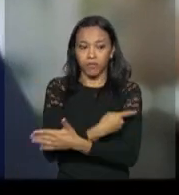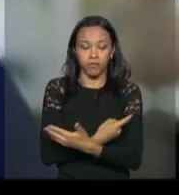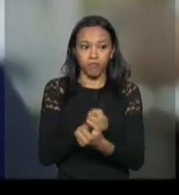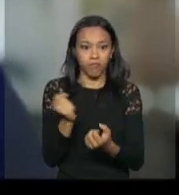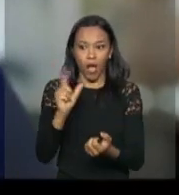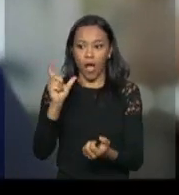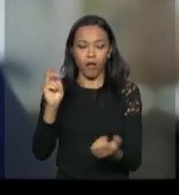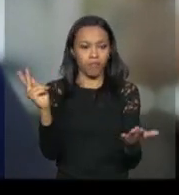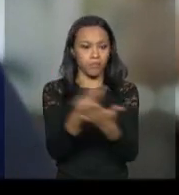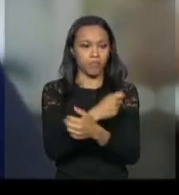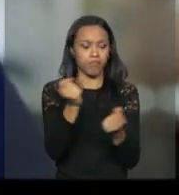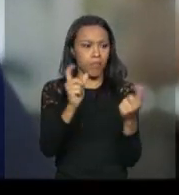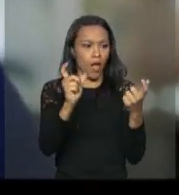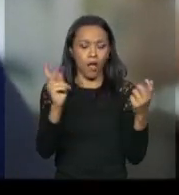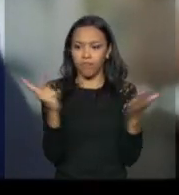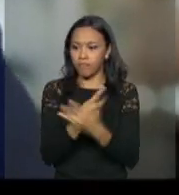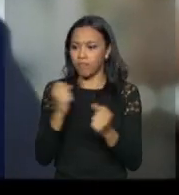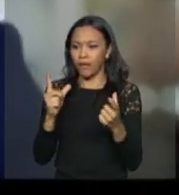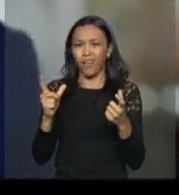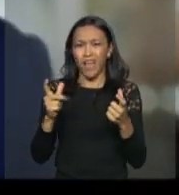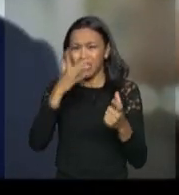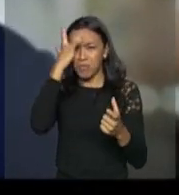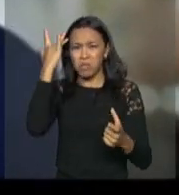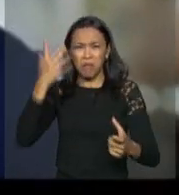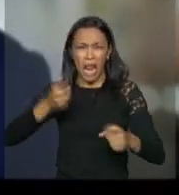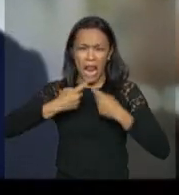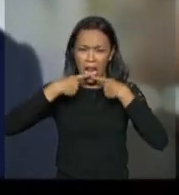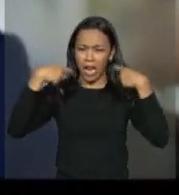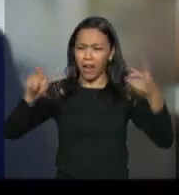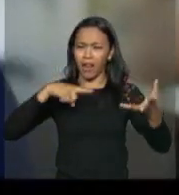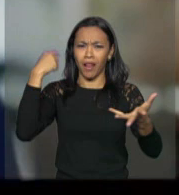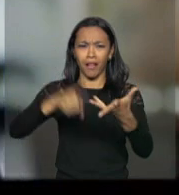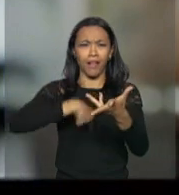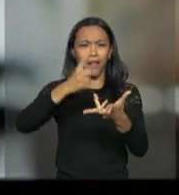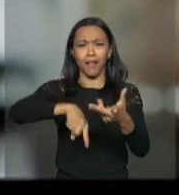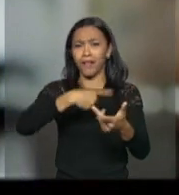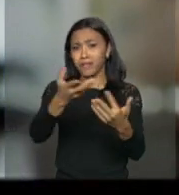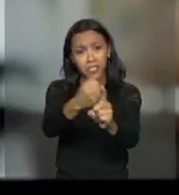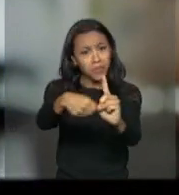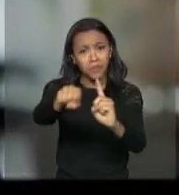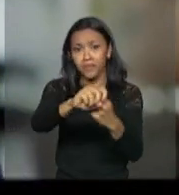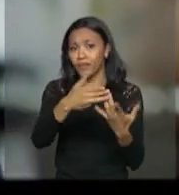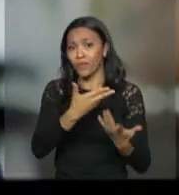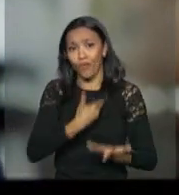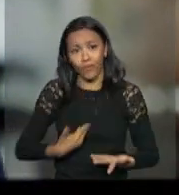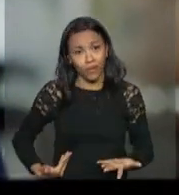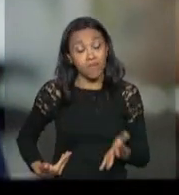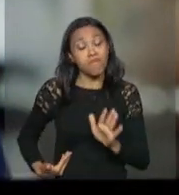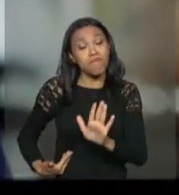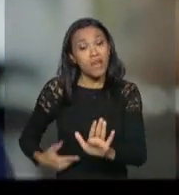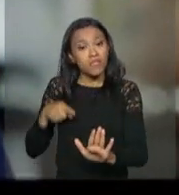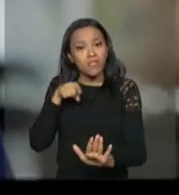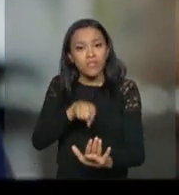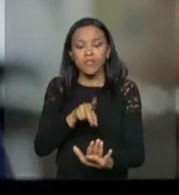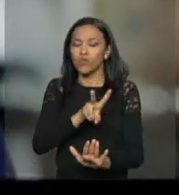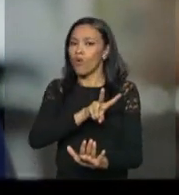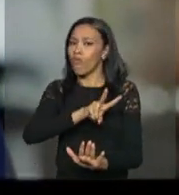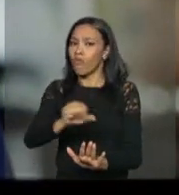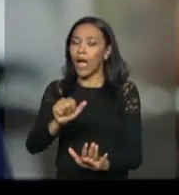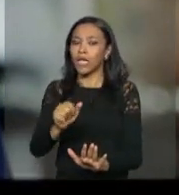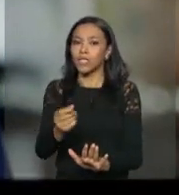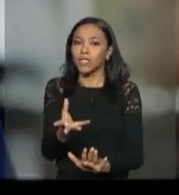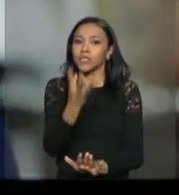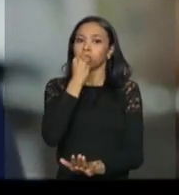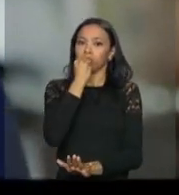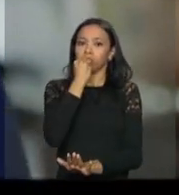causa indignação e revolta a todos, seja a sociedade, seja o governo. Mas isso não vai nos inibir de